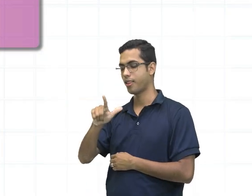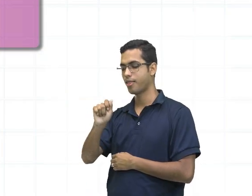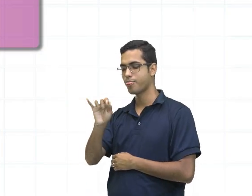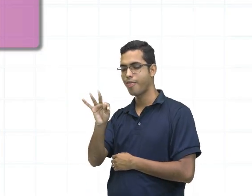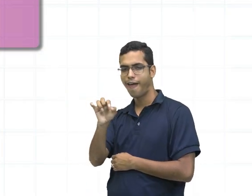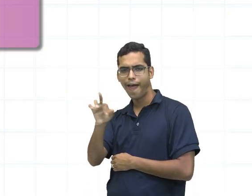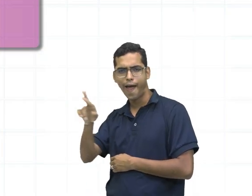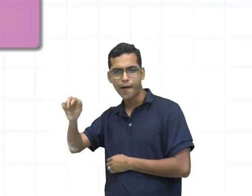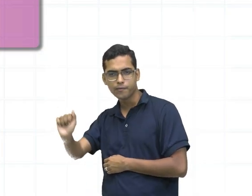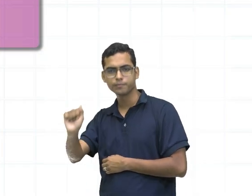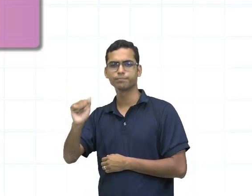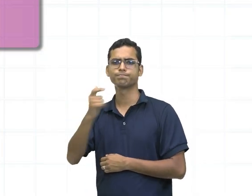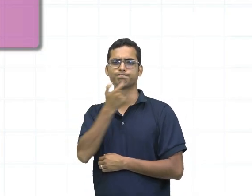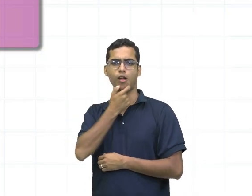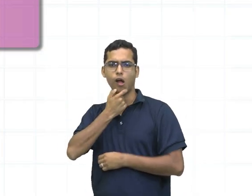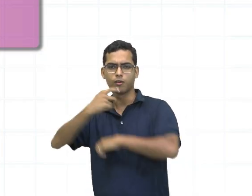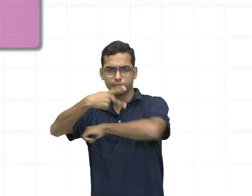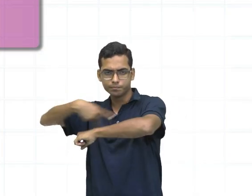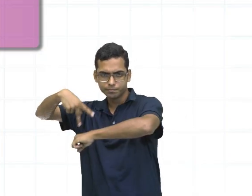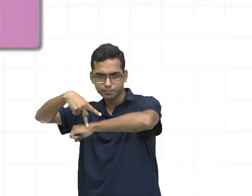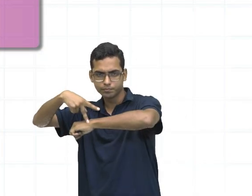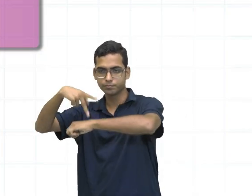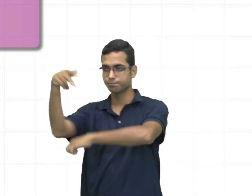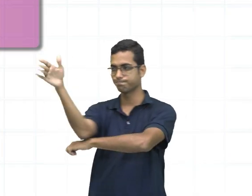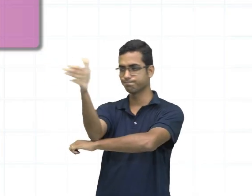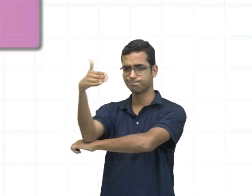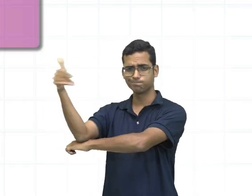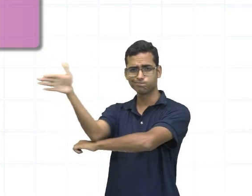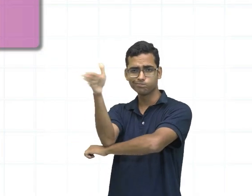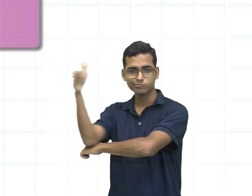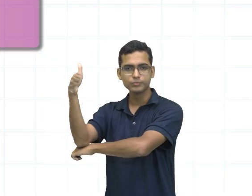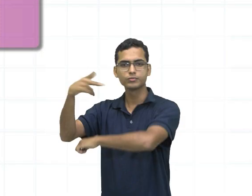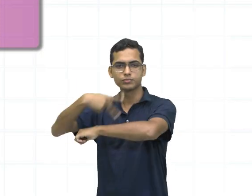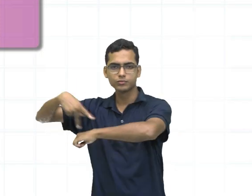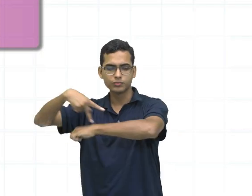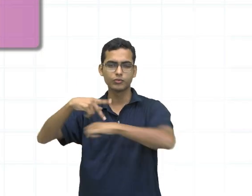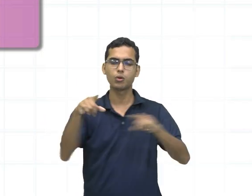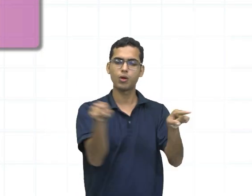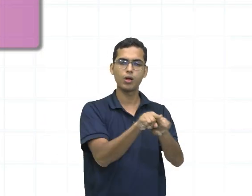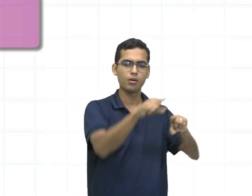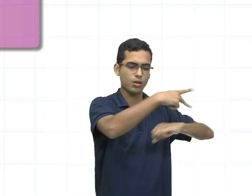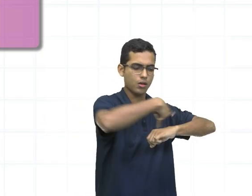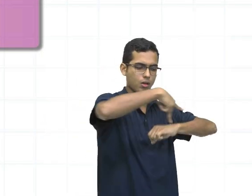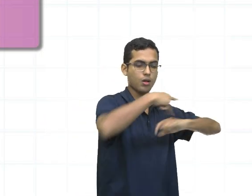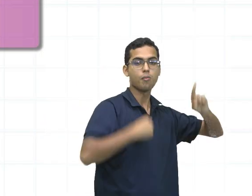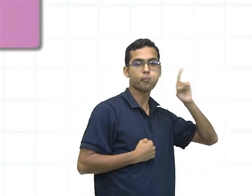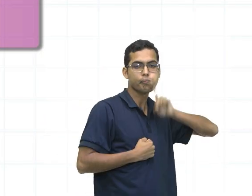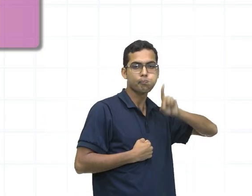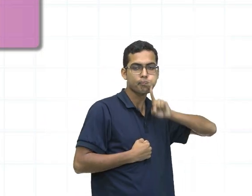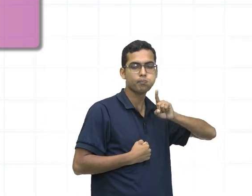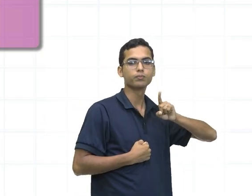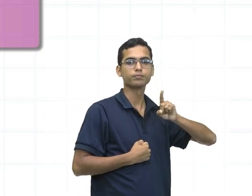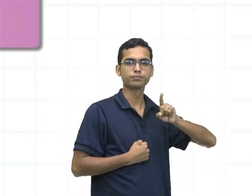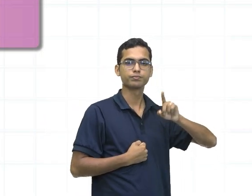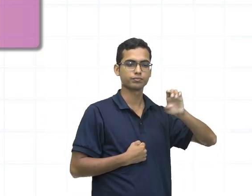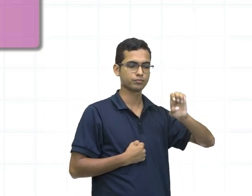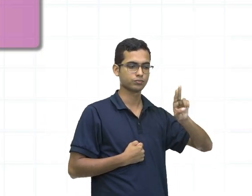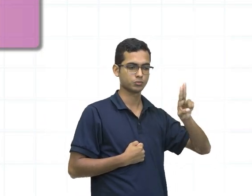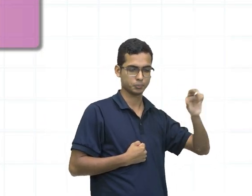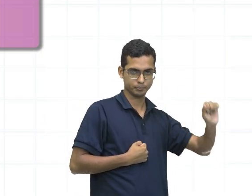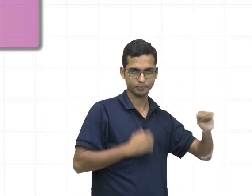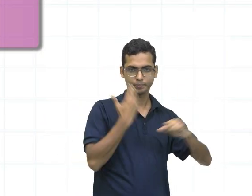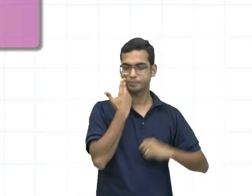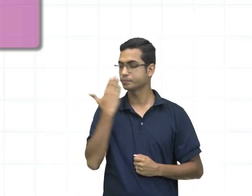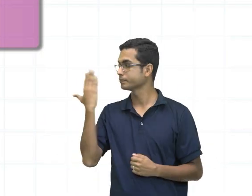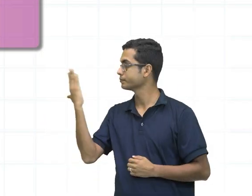as bandeiras de cada um deles, certo? Das línguas. Aqui da United